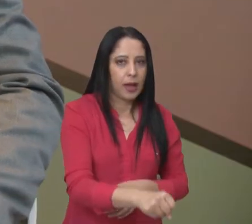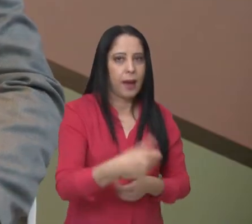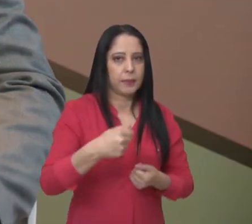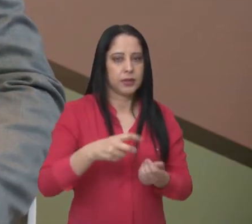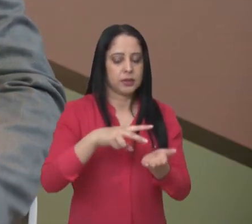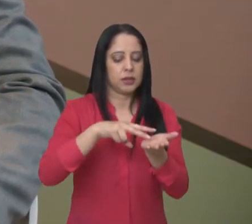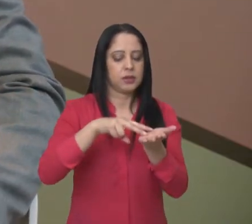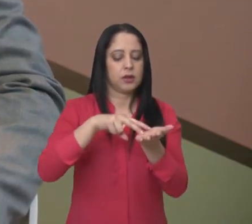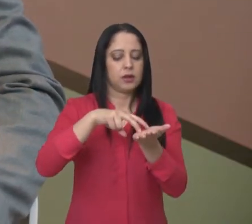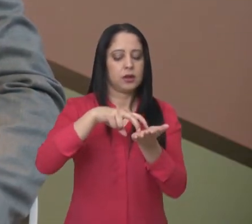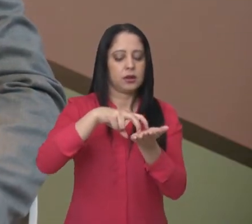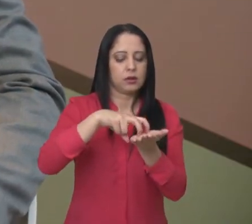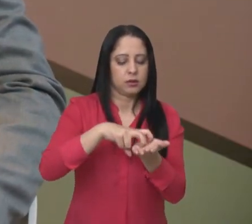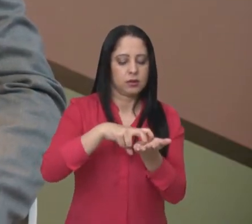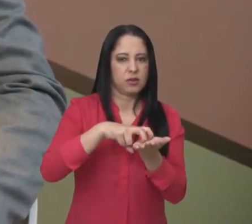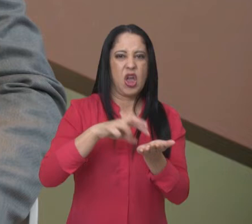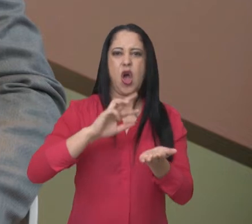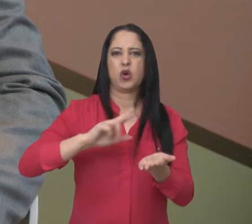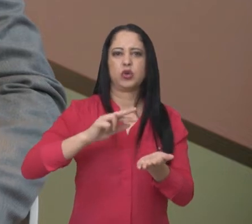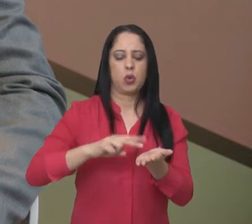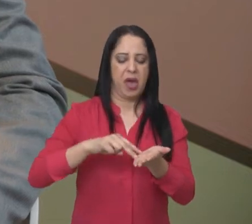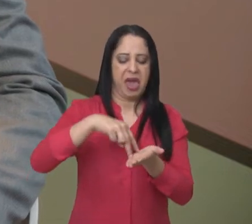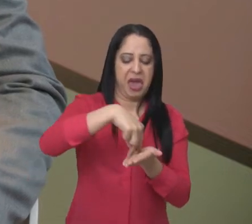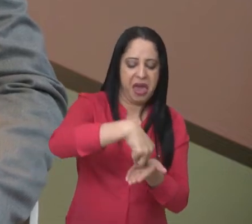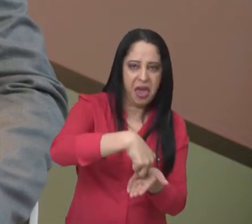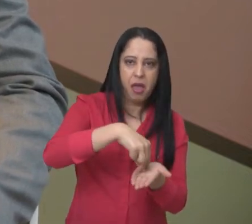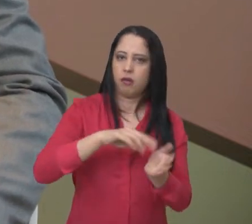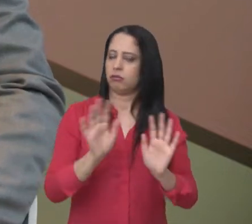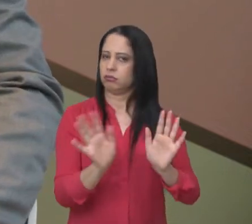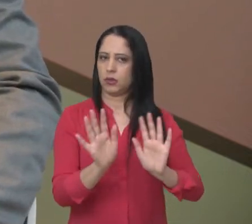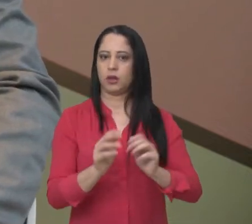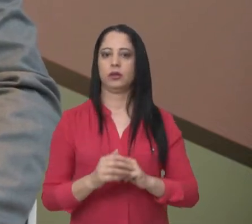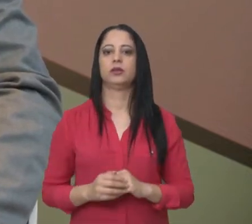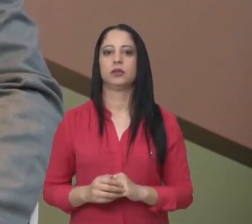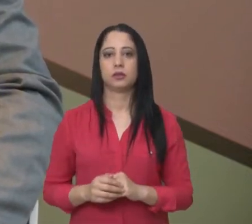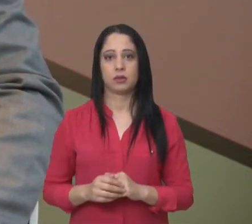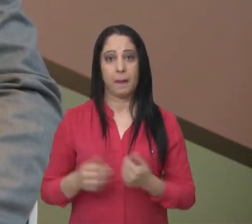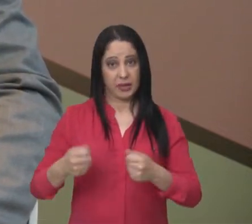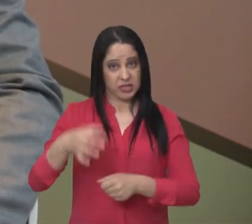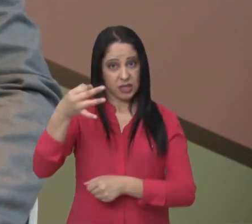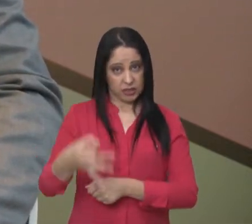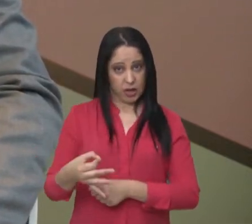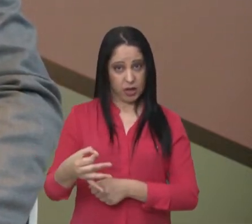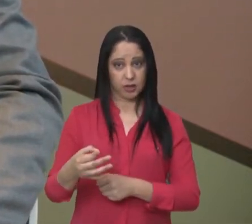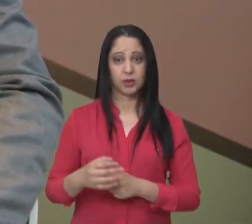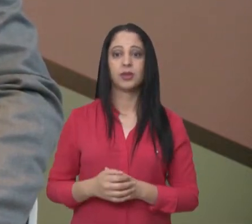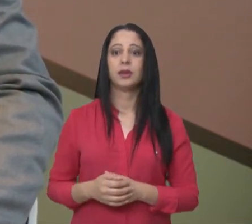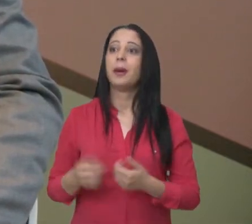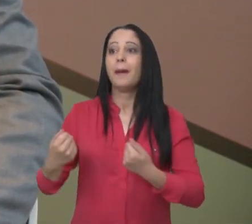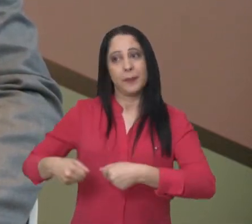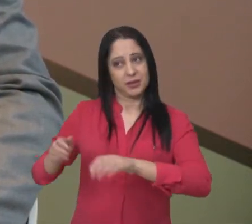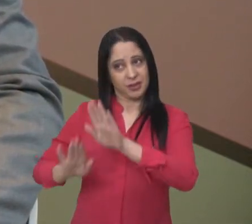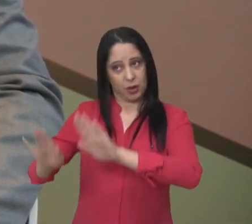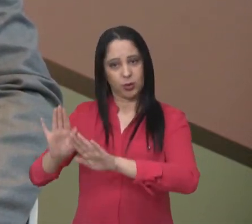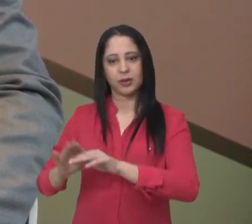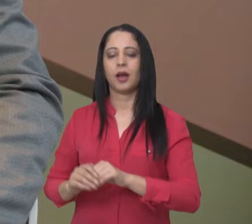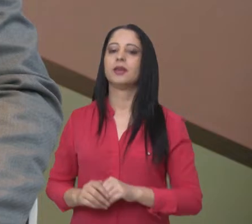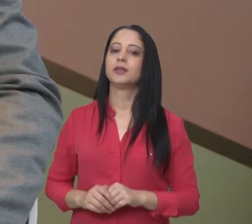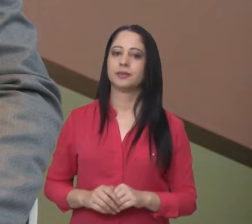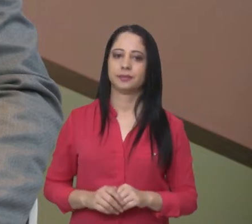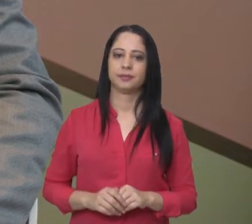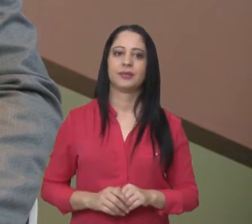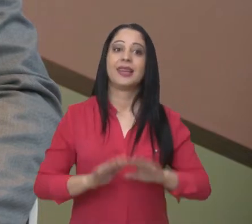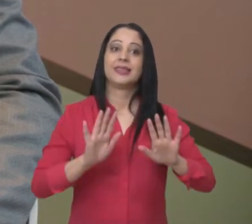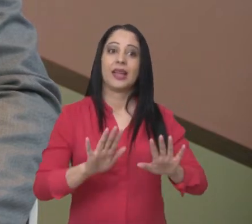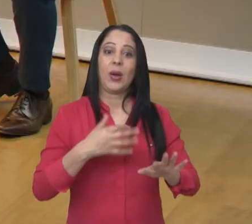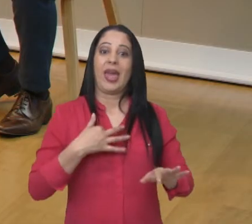objeto, tem que agachar, dobrar o joelho e não só simplesmente inclinar a coluna para frente e Tem pegar. a maneira correta de agachar. Isso, tem que tomar cuidado com